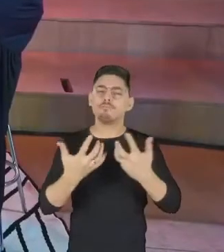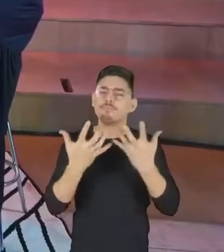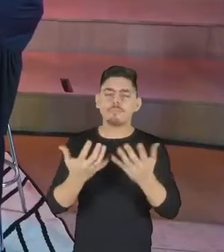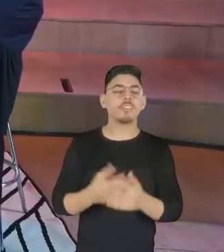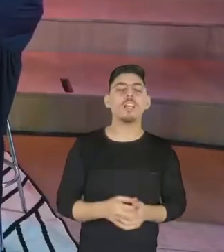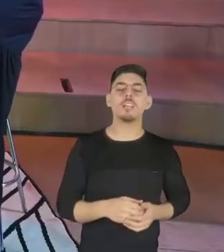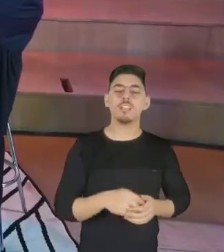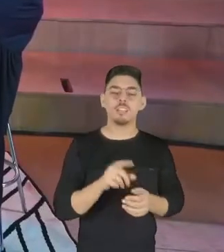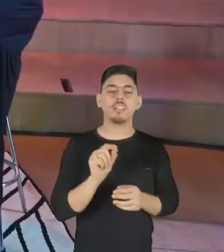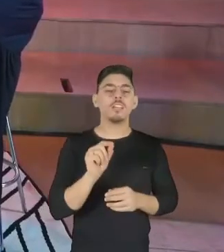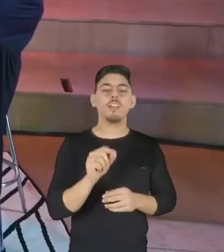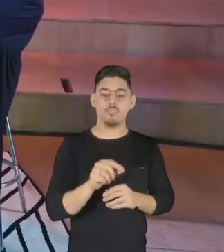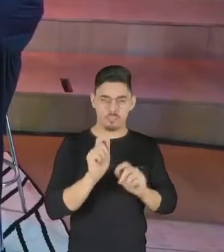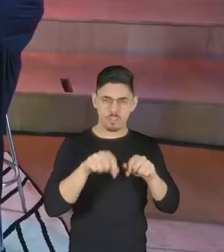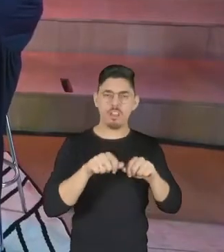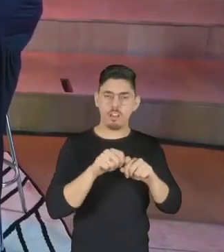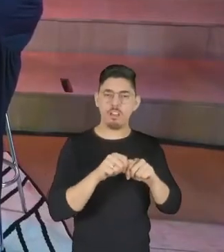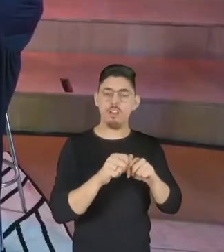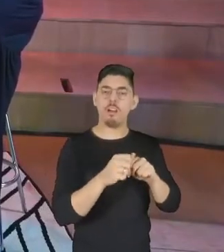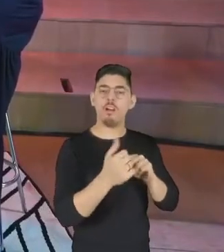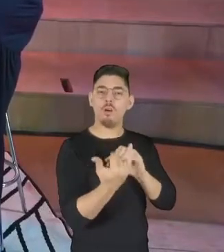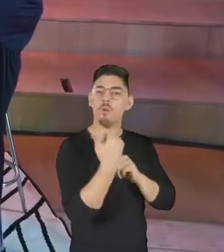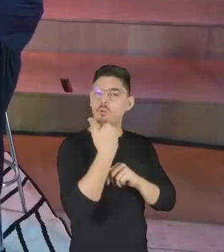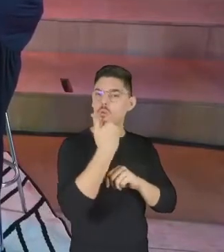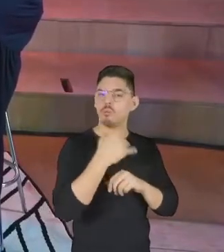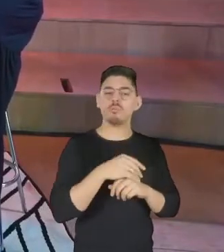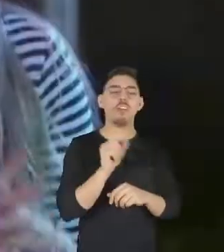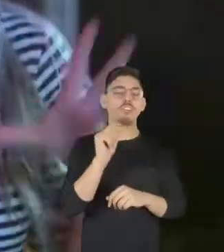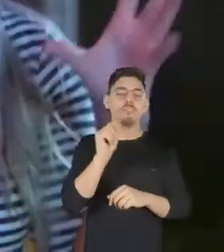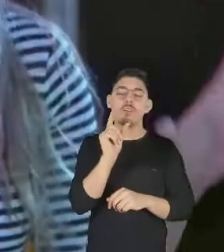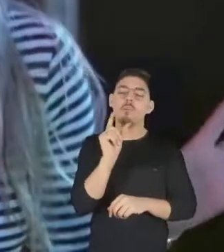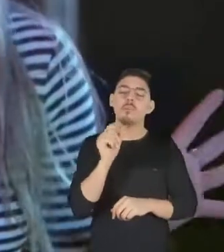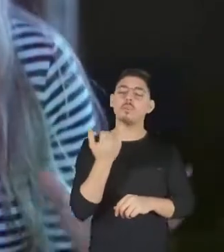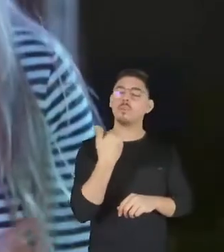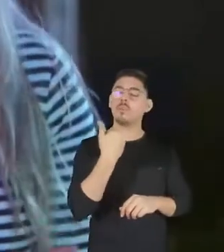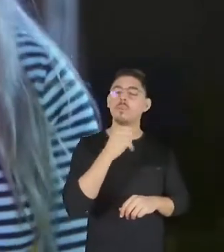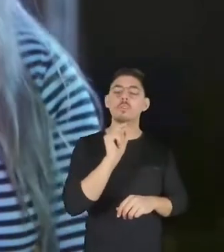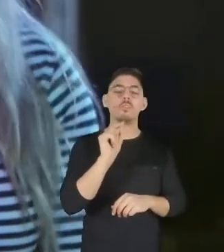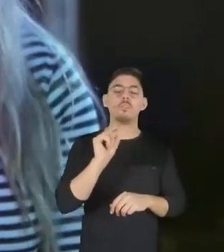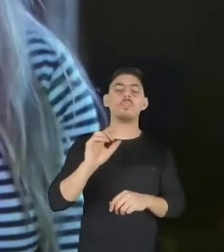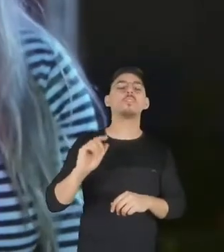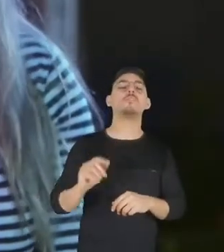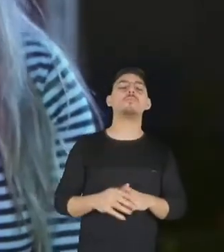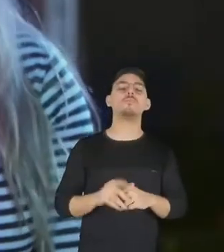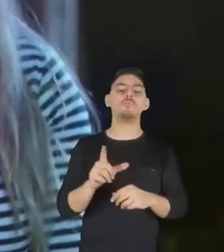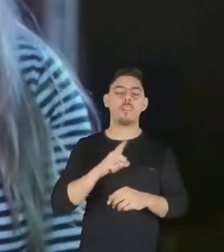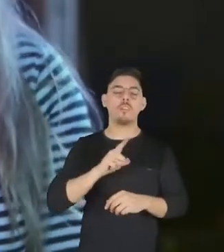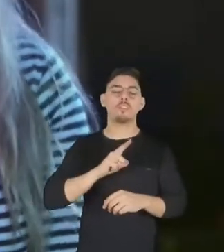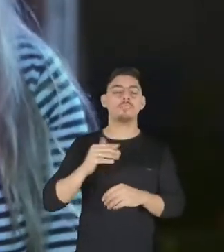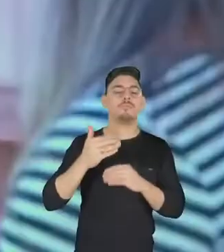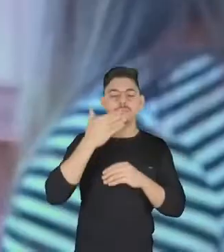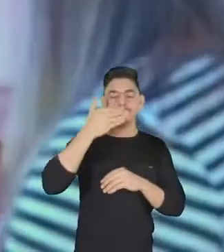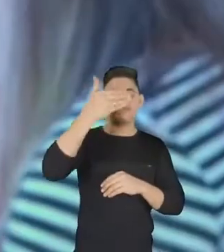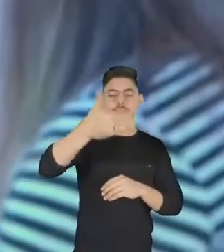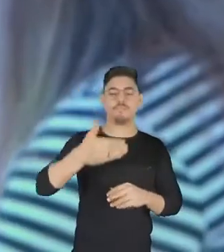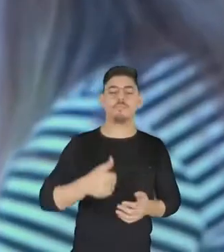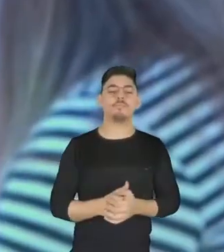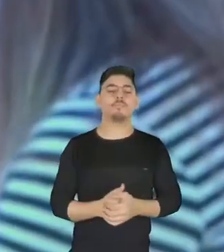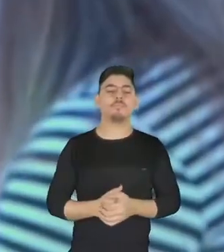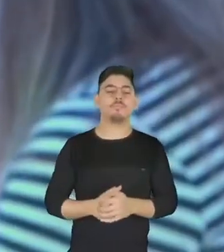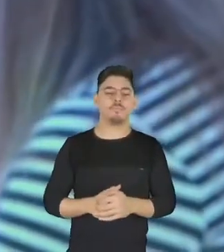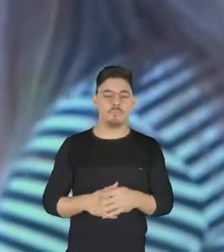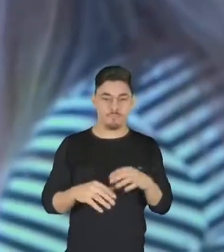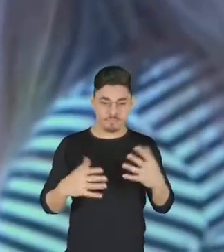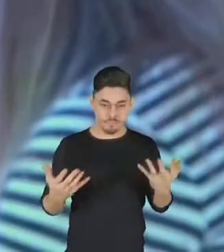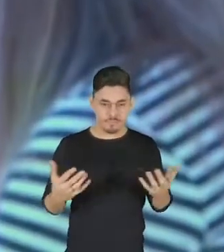pode dar aí um spoiler para gente, um pequenininho, do que vem por aí para 2021.